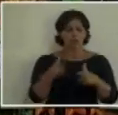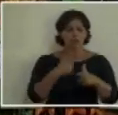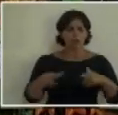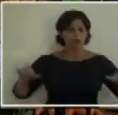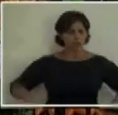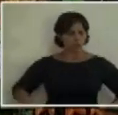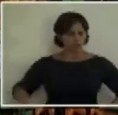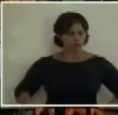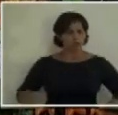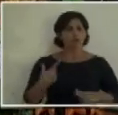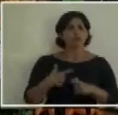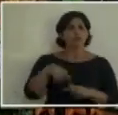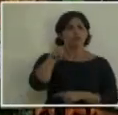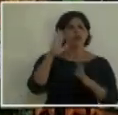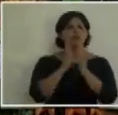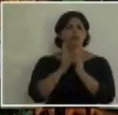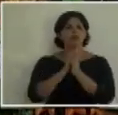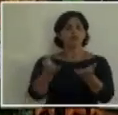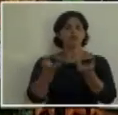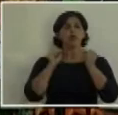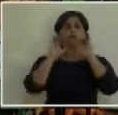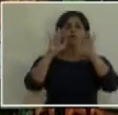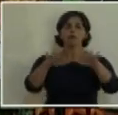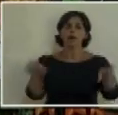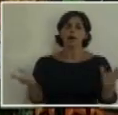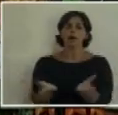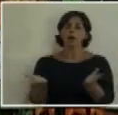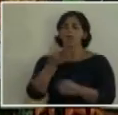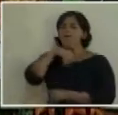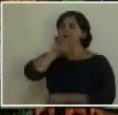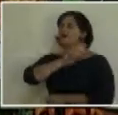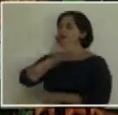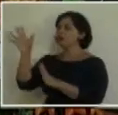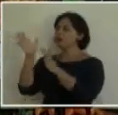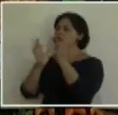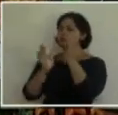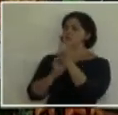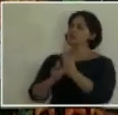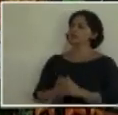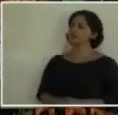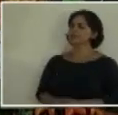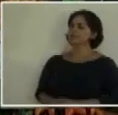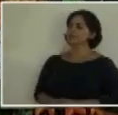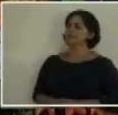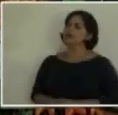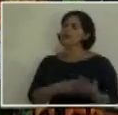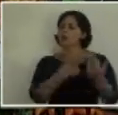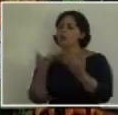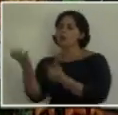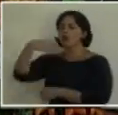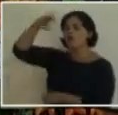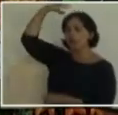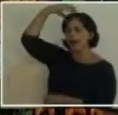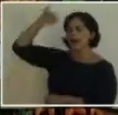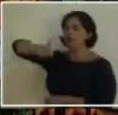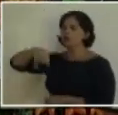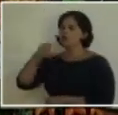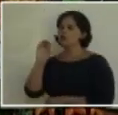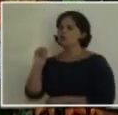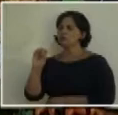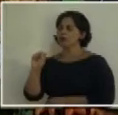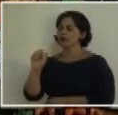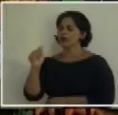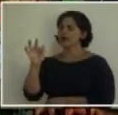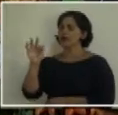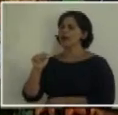Pai, em nome do Senhor Jesus. Assim como Josafá, esta pessoa que está me ouvindo, esta família, vai se